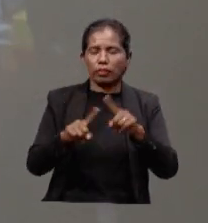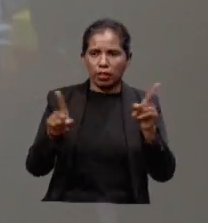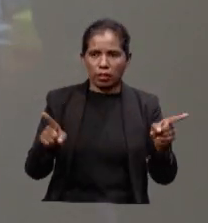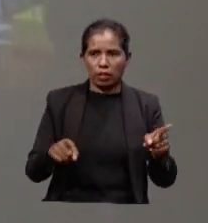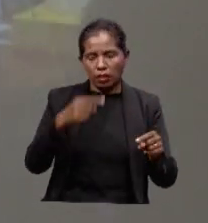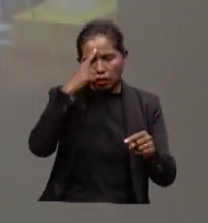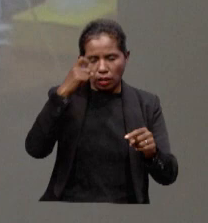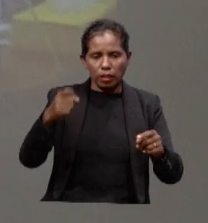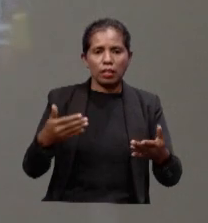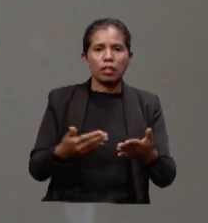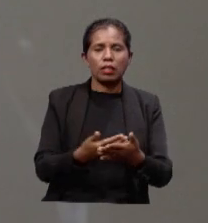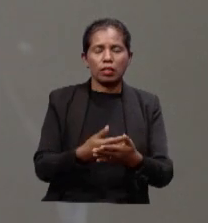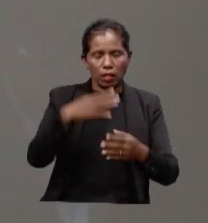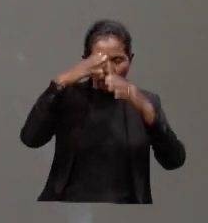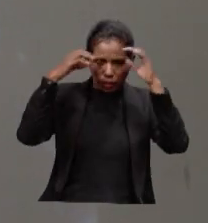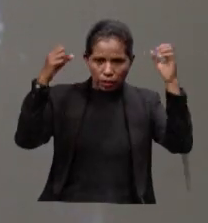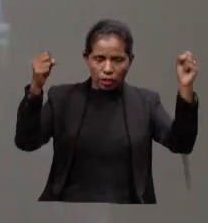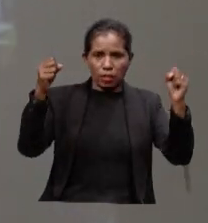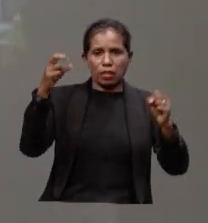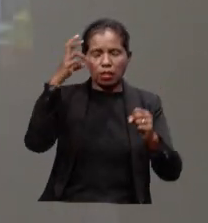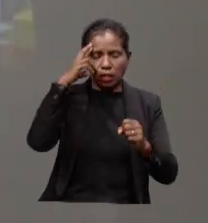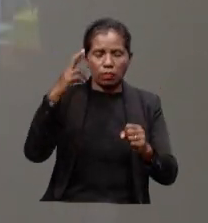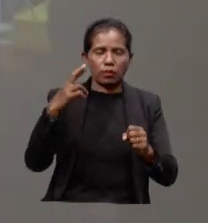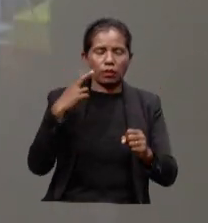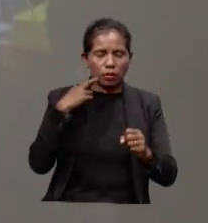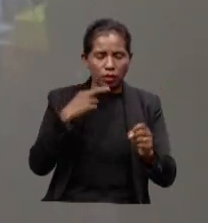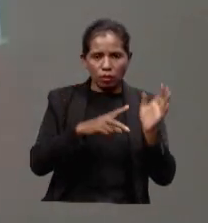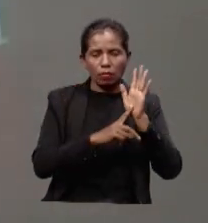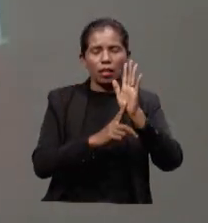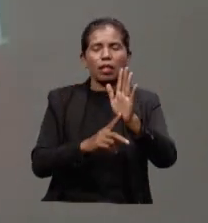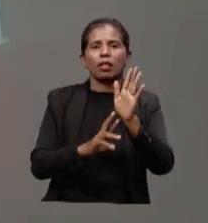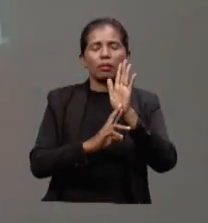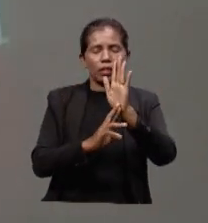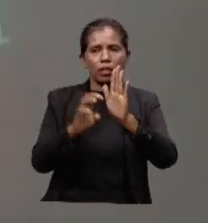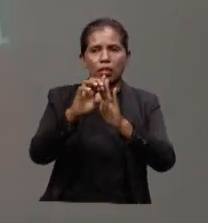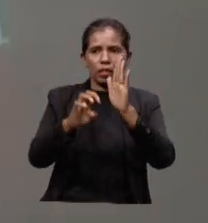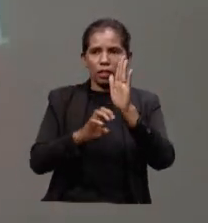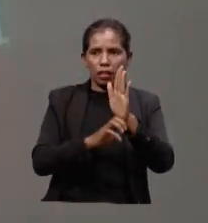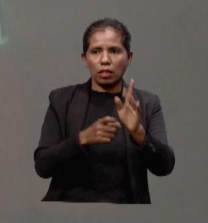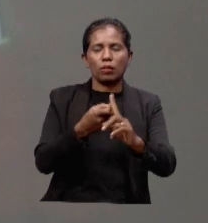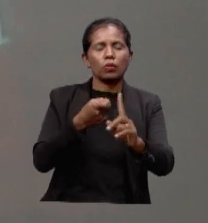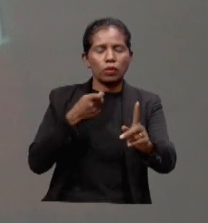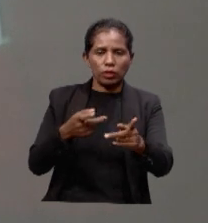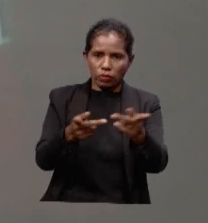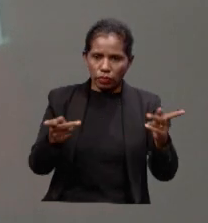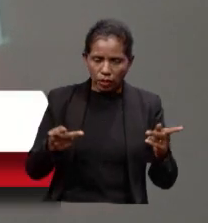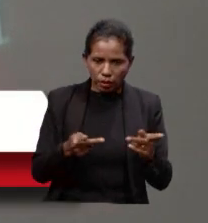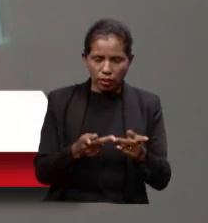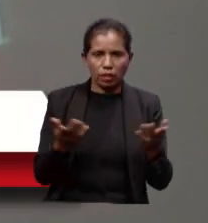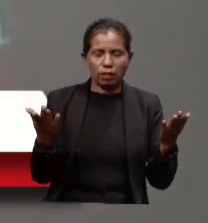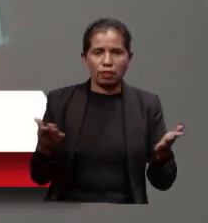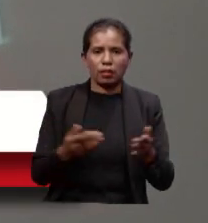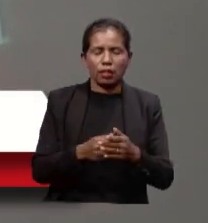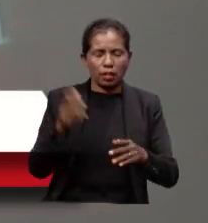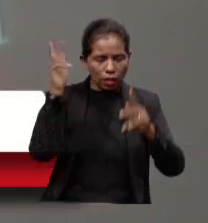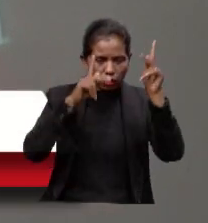tamba senhor presidente da república quando ba ne representa estado liu kona fatin ida nebe gebelek causa mos buat rumah